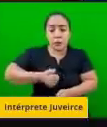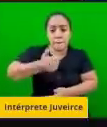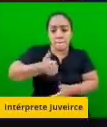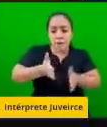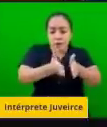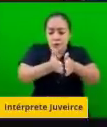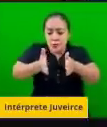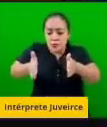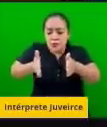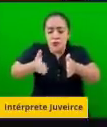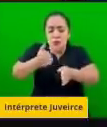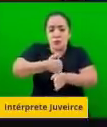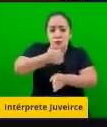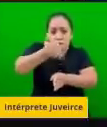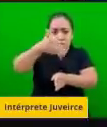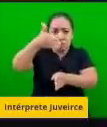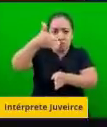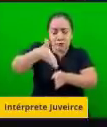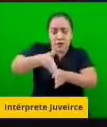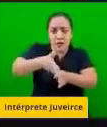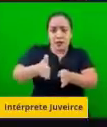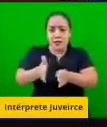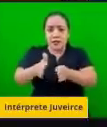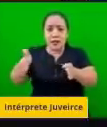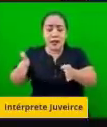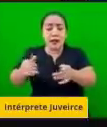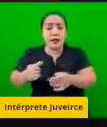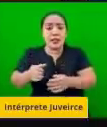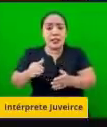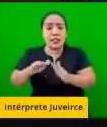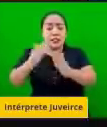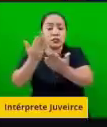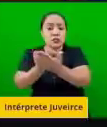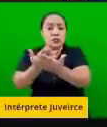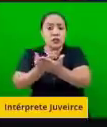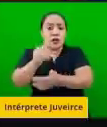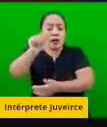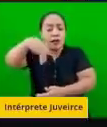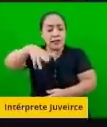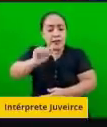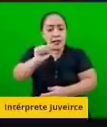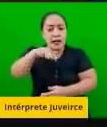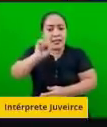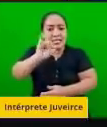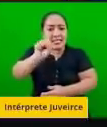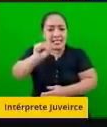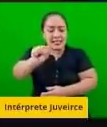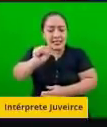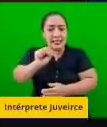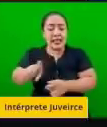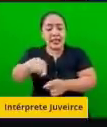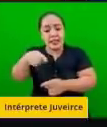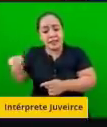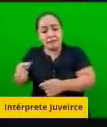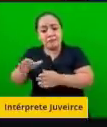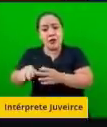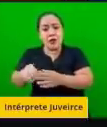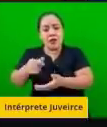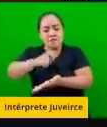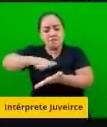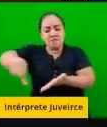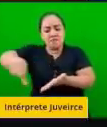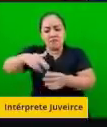análises, mas também com outras correntes historiográficas, que buscavam pôr em xeque, naquele momento,